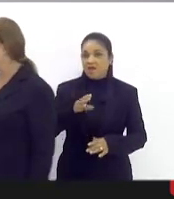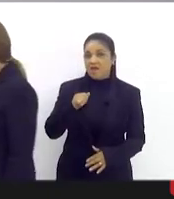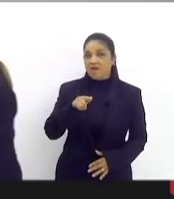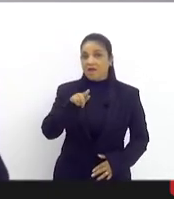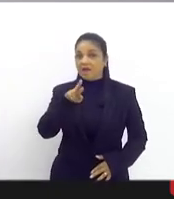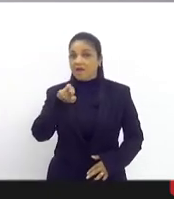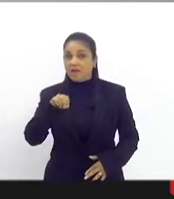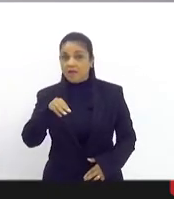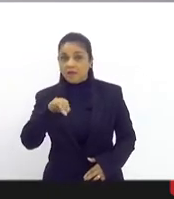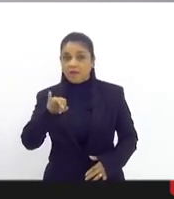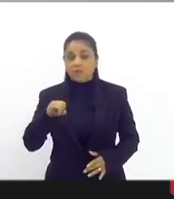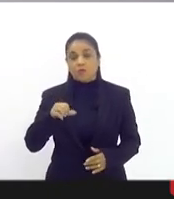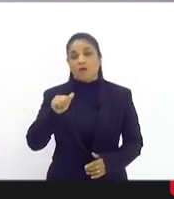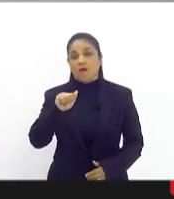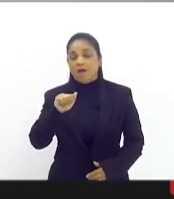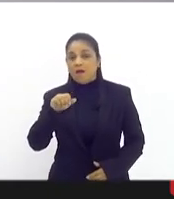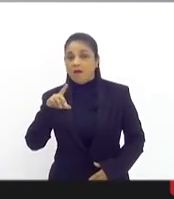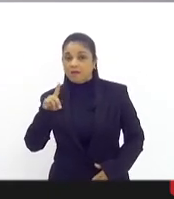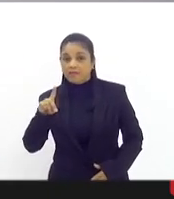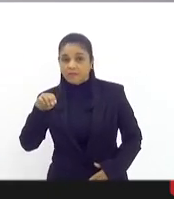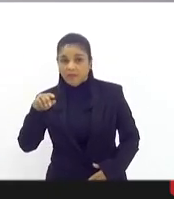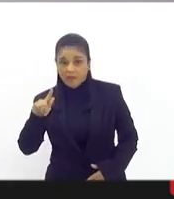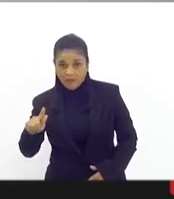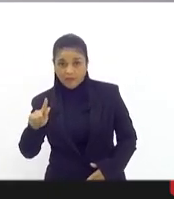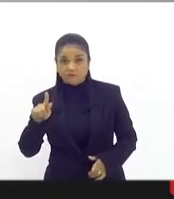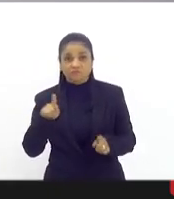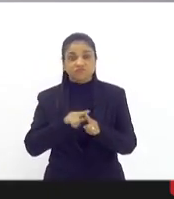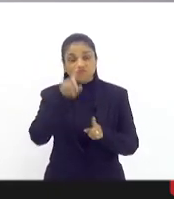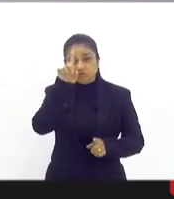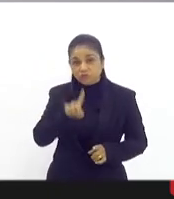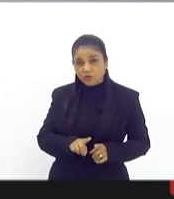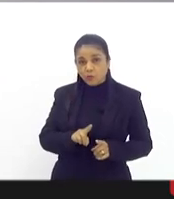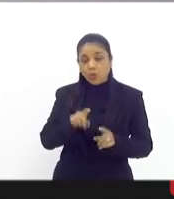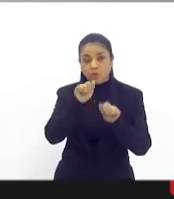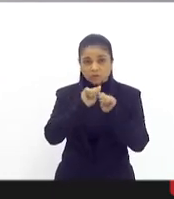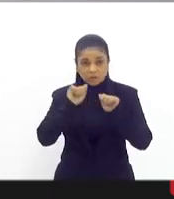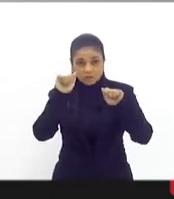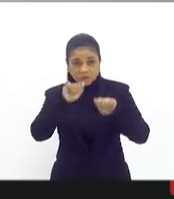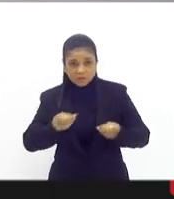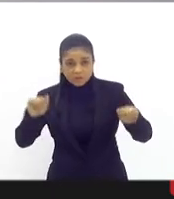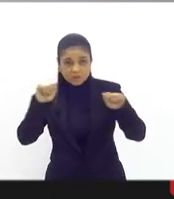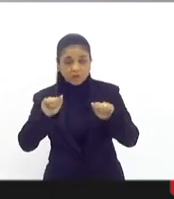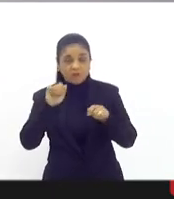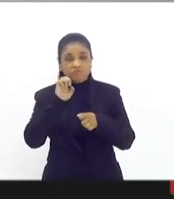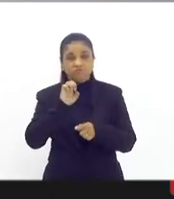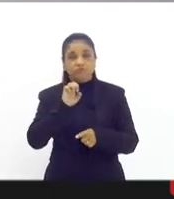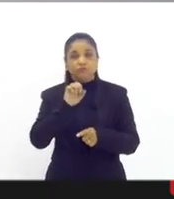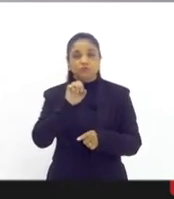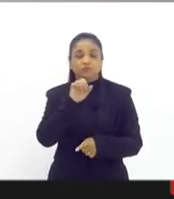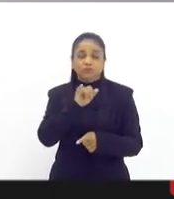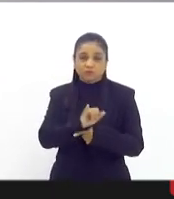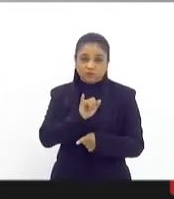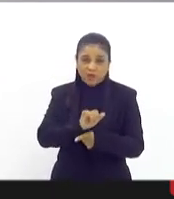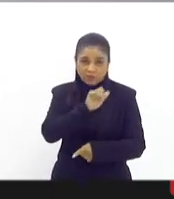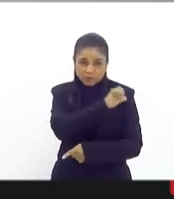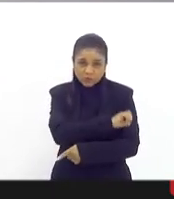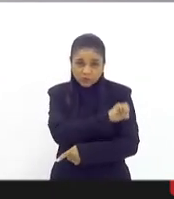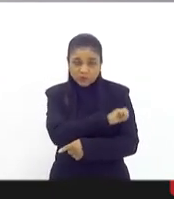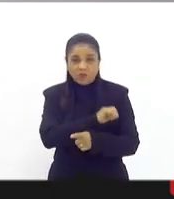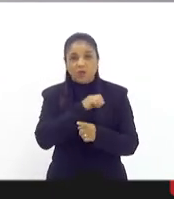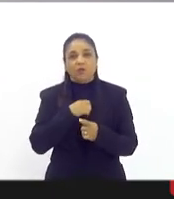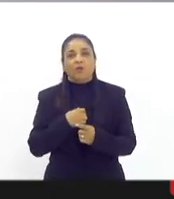ADERJ, direção também os diretores, né, Associação dos Diretores do Rio de Janeiro, também vai falar aqui, a